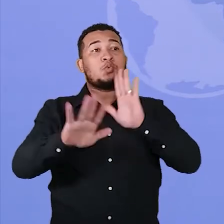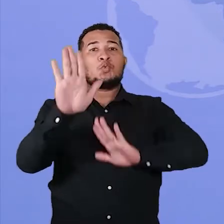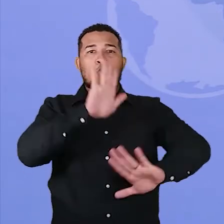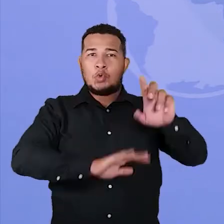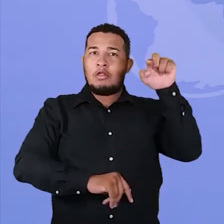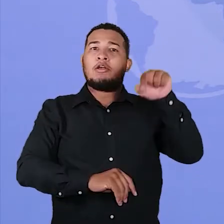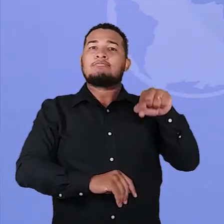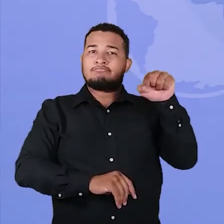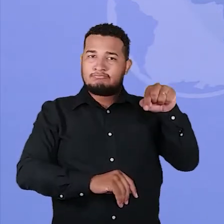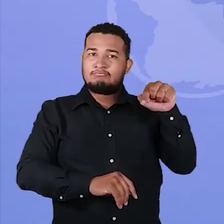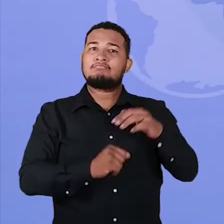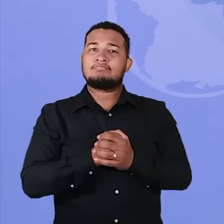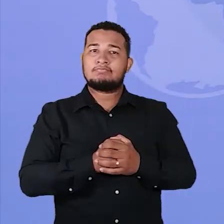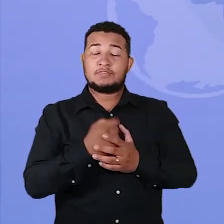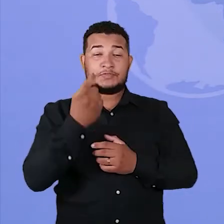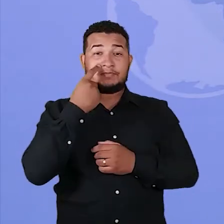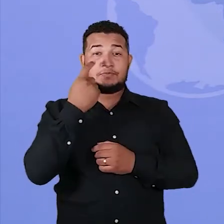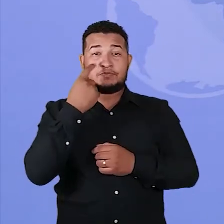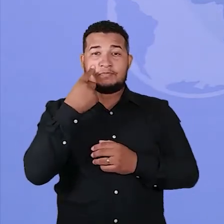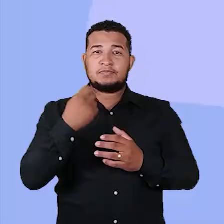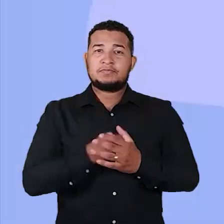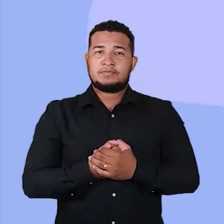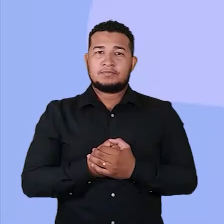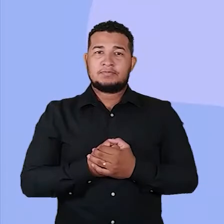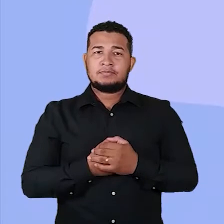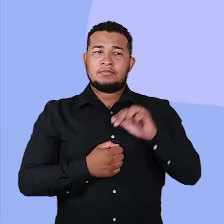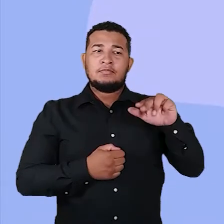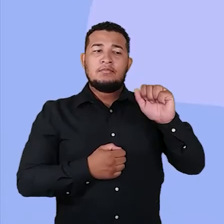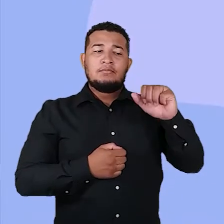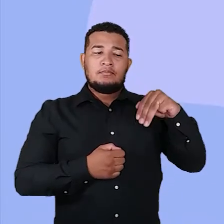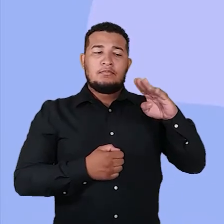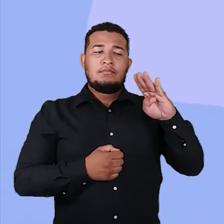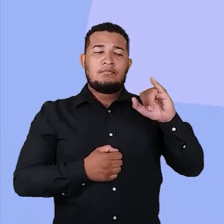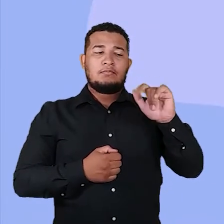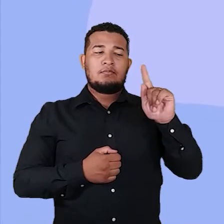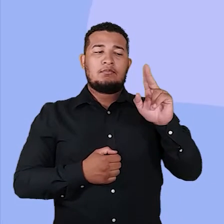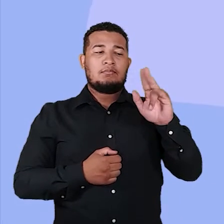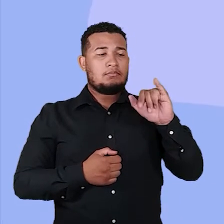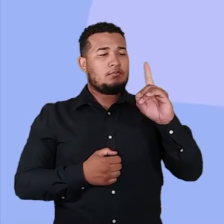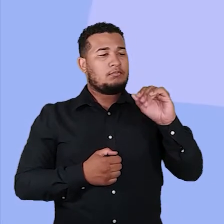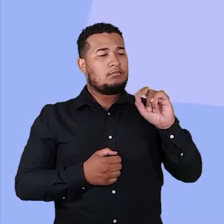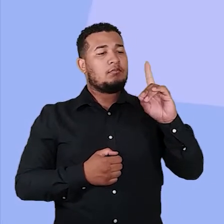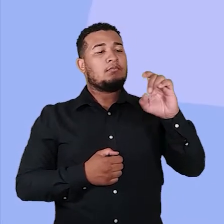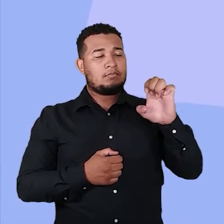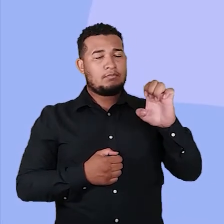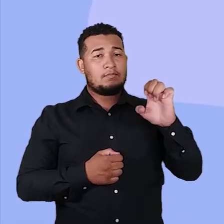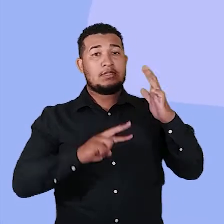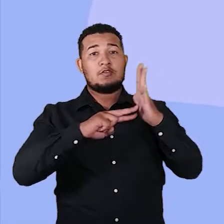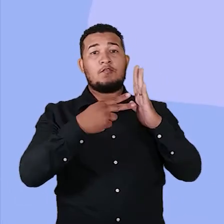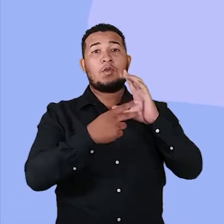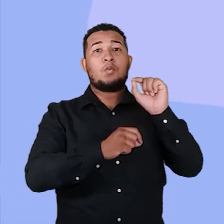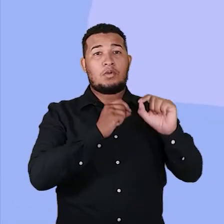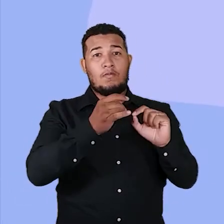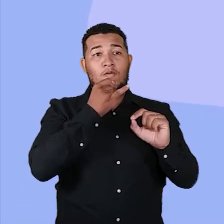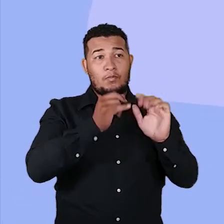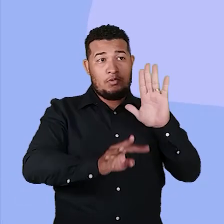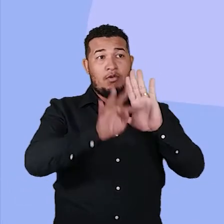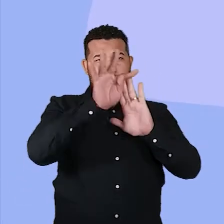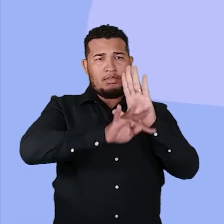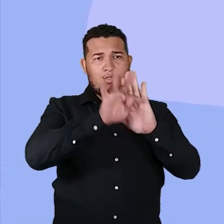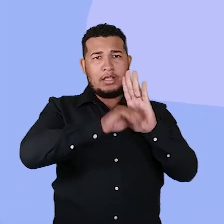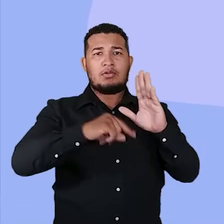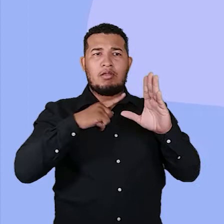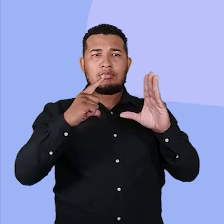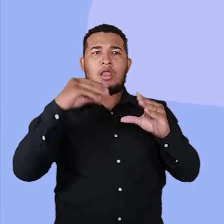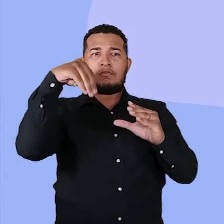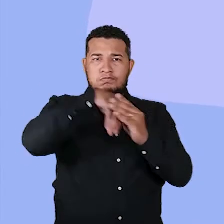com a ambiguidade aí, certo? Vamos dar uma olhada aí no texto. A ambiguidade está falando assim, dizemos que um texto está